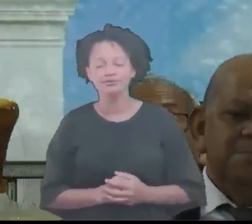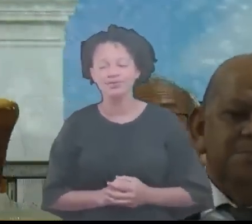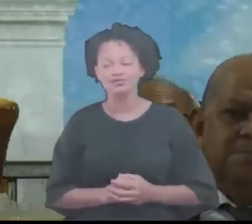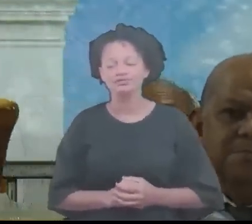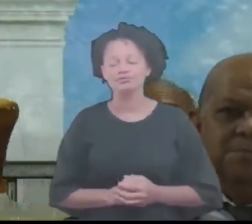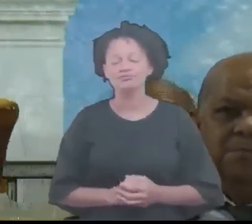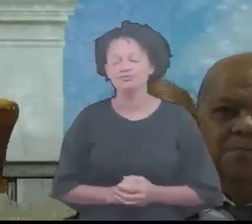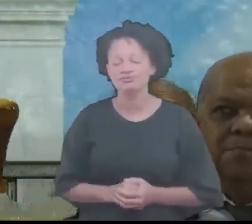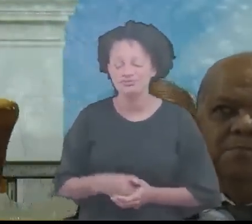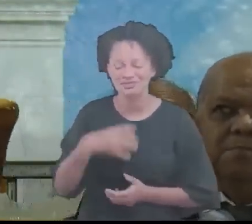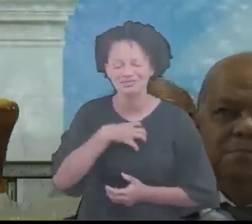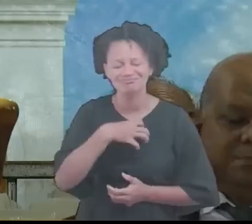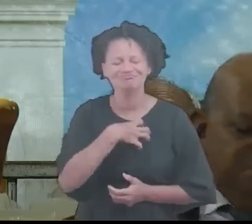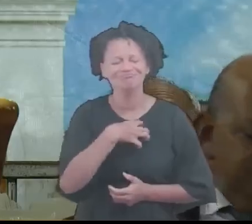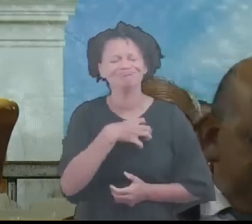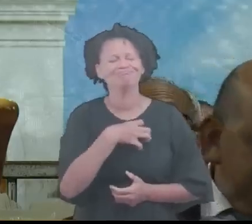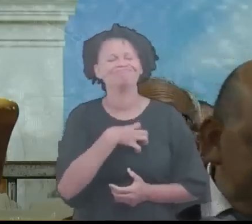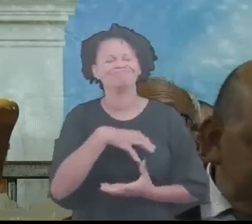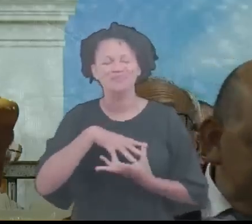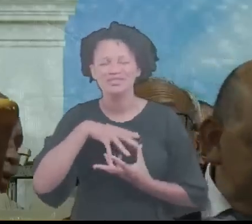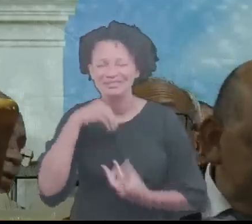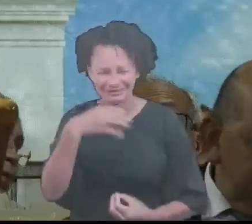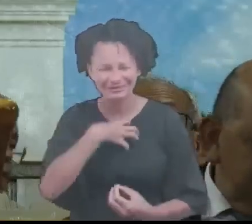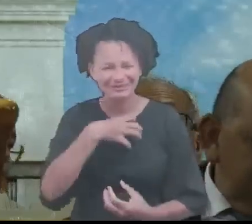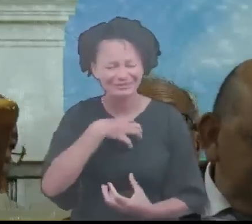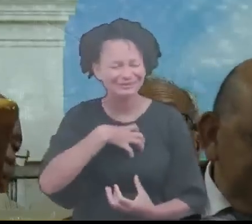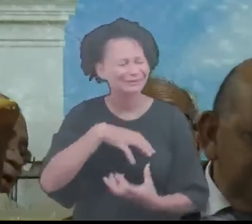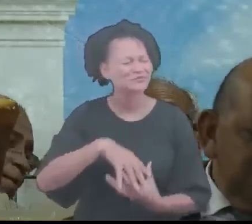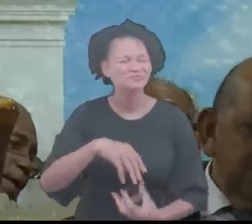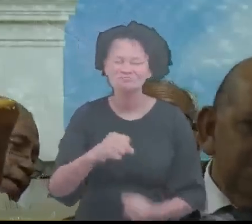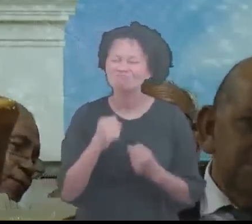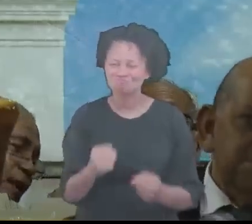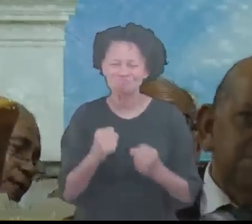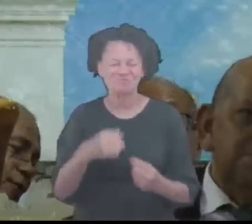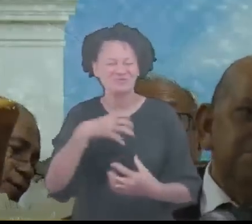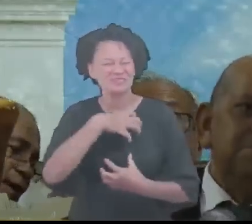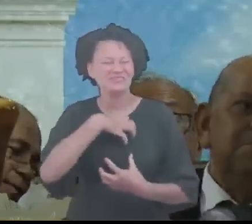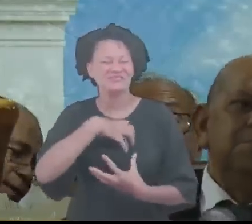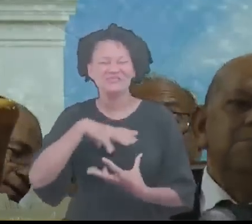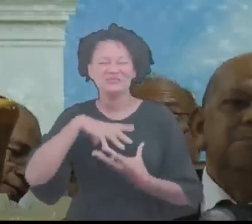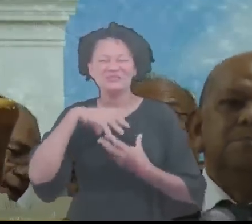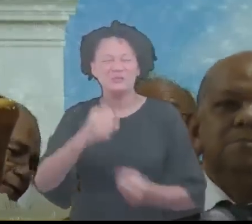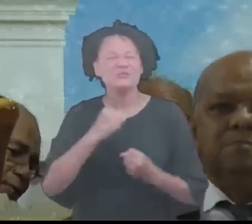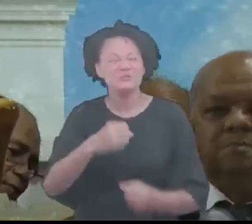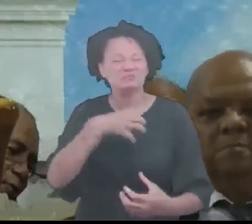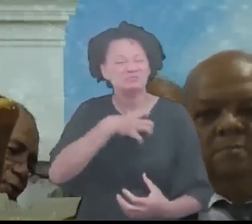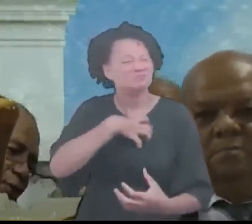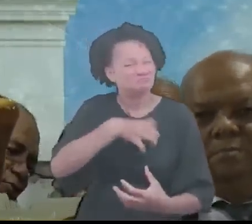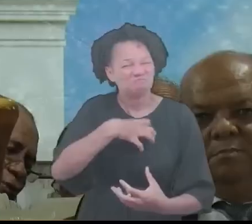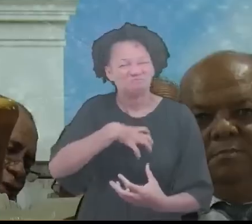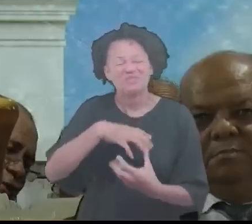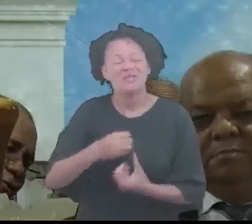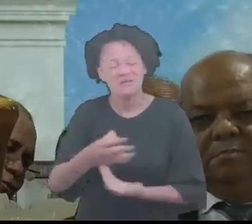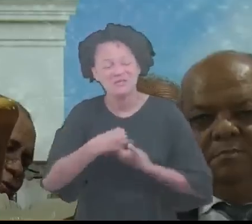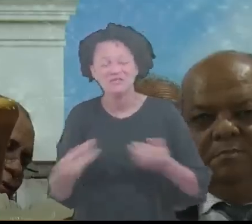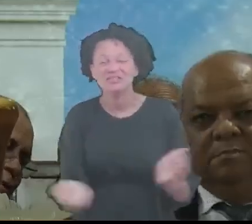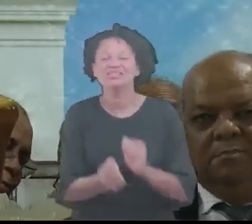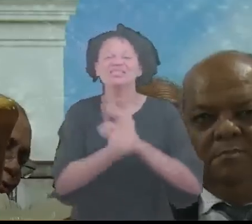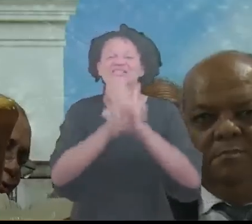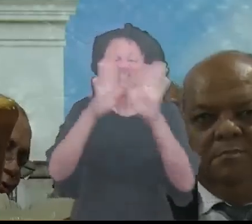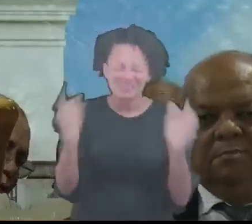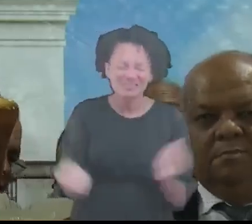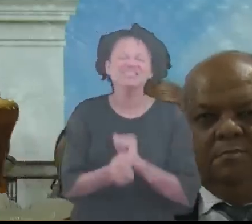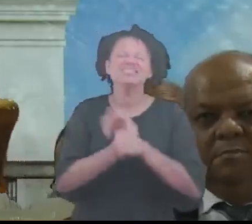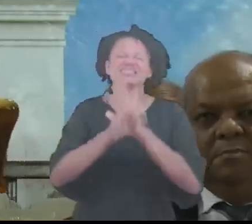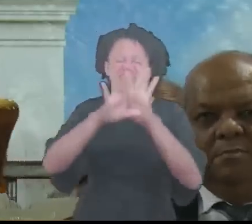Está sentindo o cheiro dele aí na sua alma? Está sentindo? Quem está sentindo o cheiro do saquitel de mirra? Quem está sentindo? Dê glória! Dê